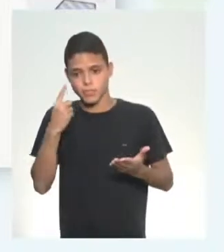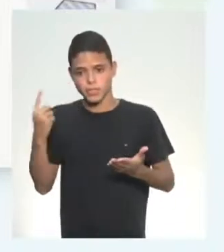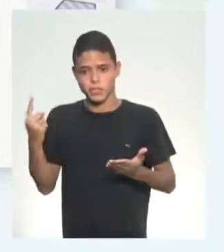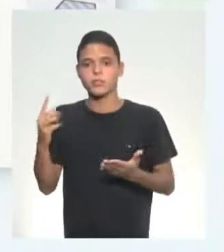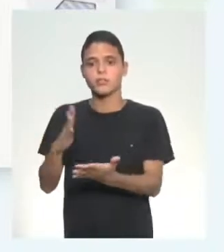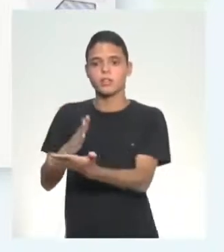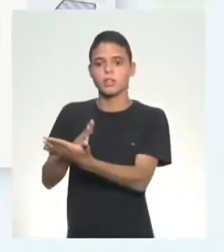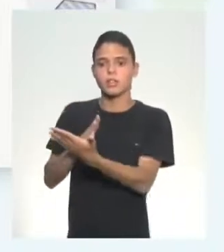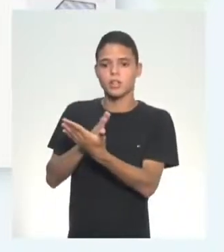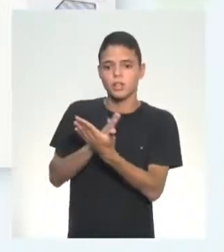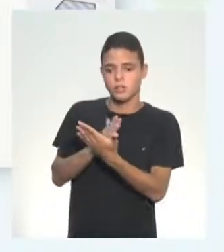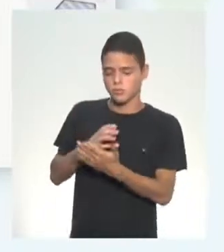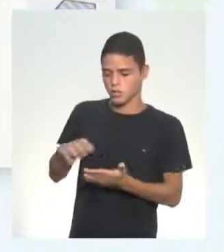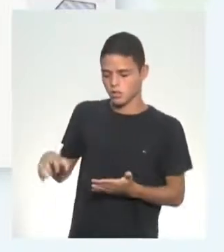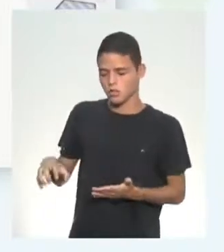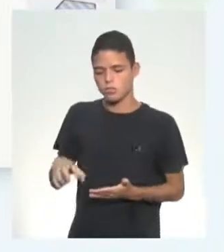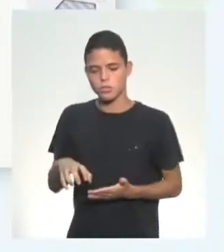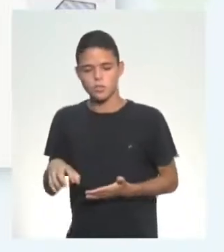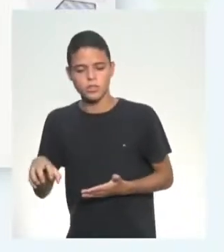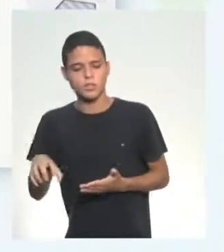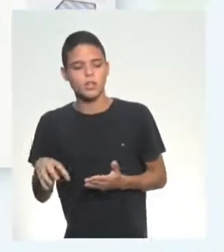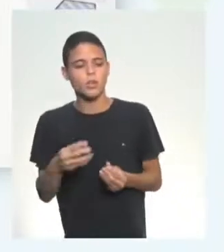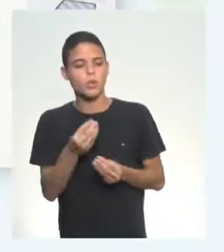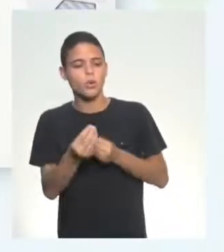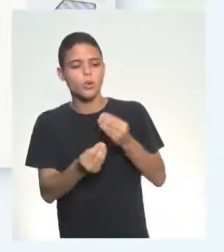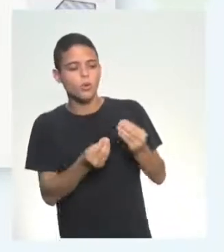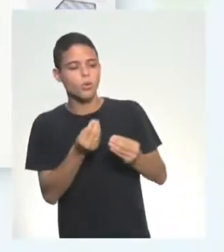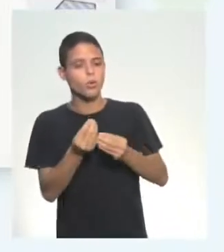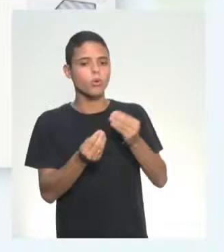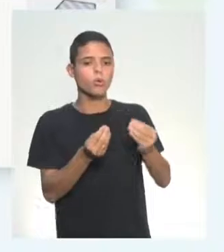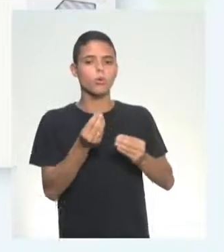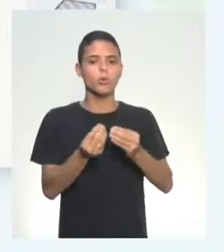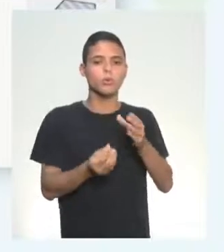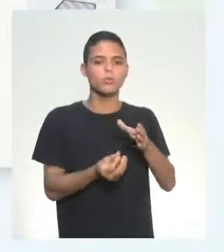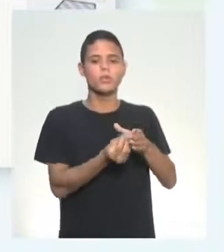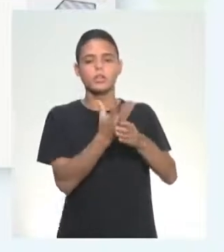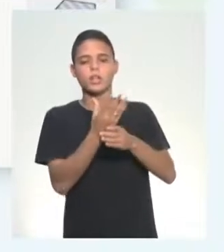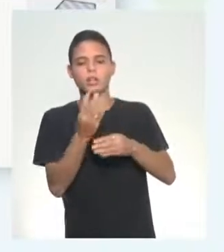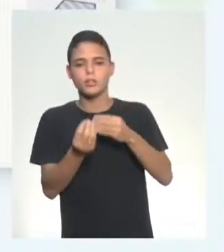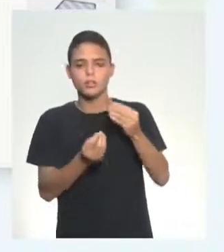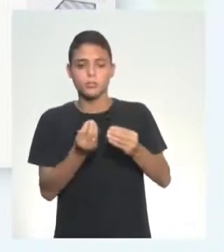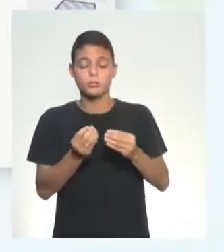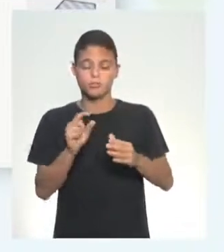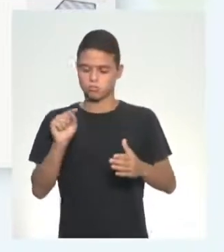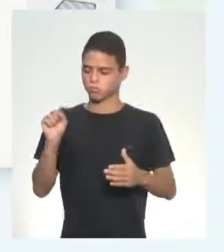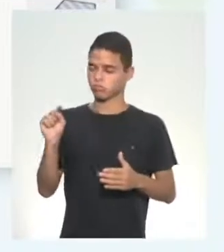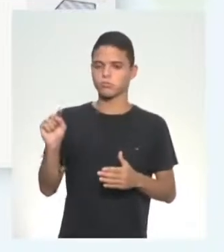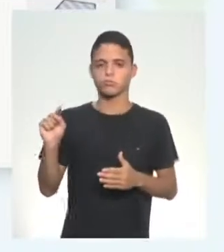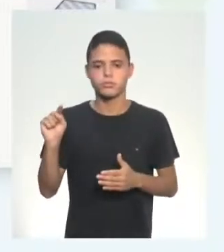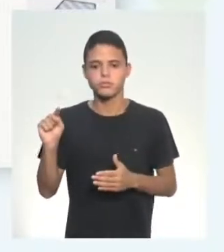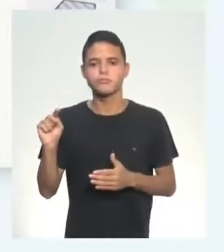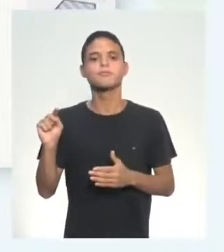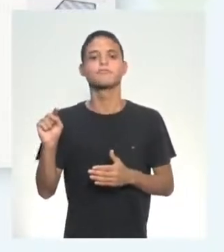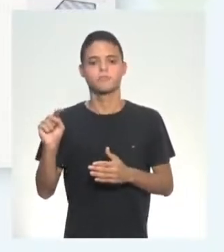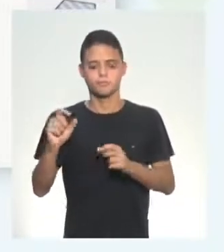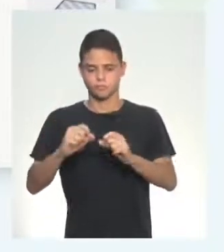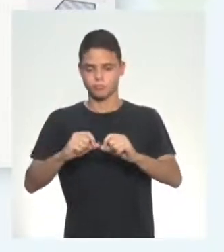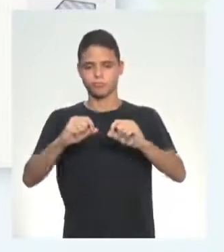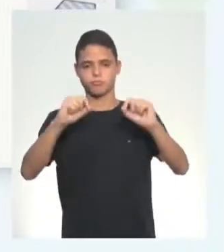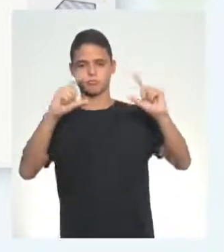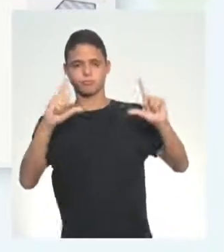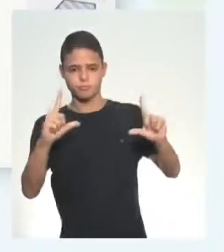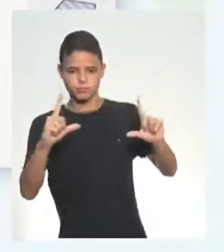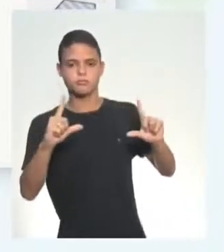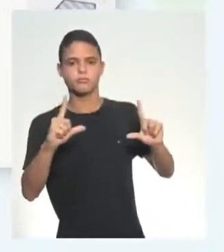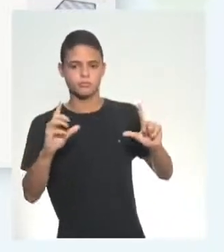passo o mouse sobre ele, ele já me dá uma prévia de como vai ficar. Bom, cliquei. Eu já vi que ele alinhou, trouxe os